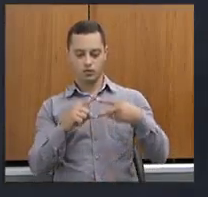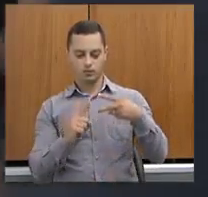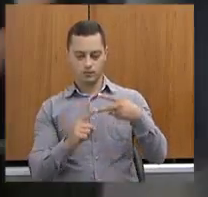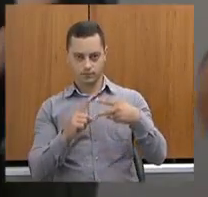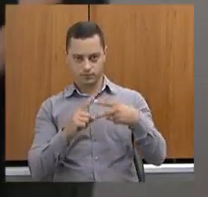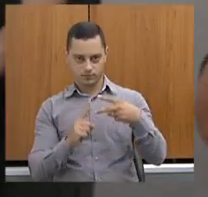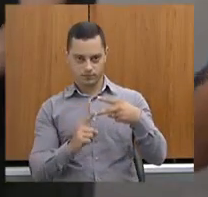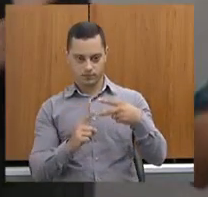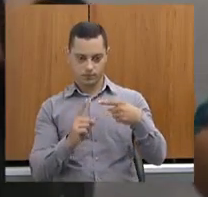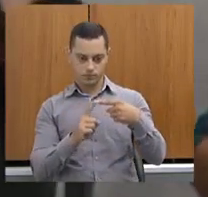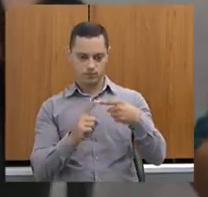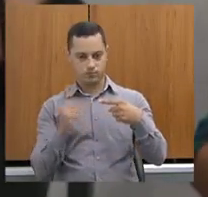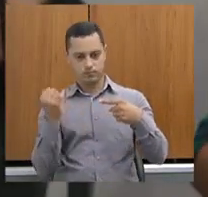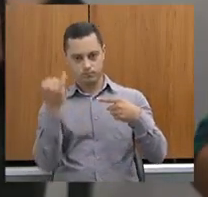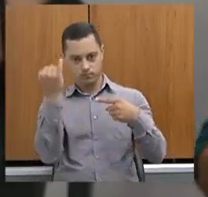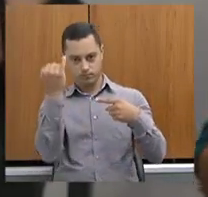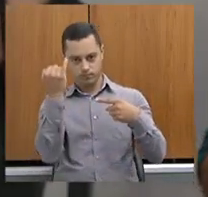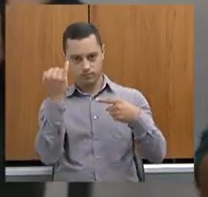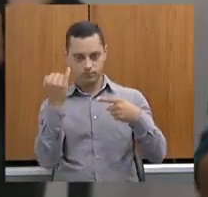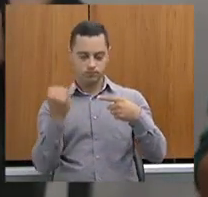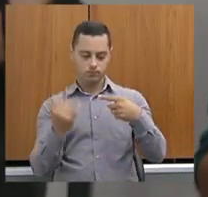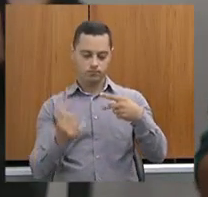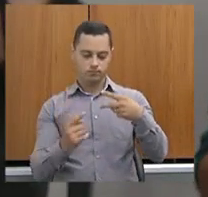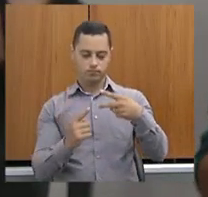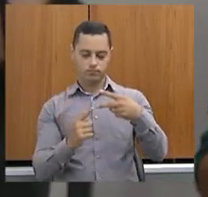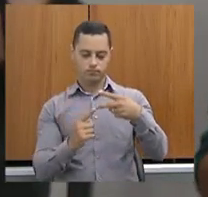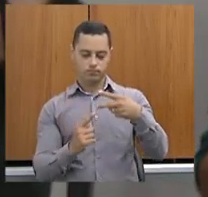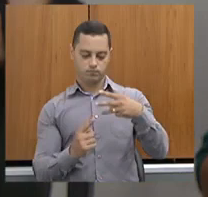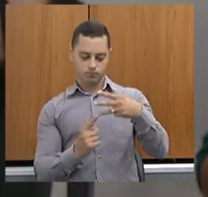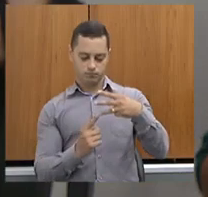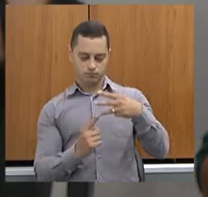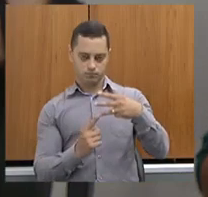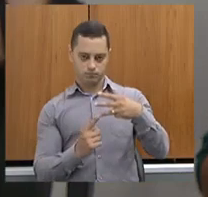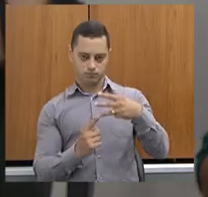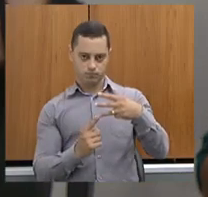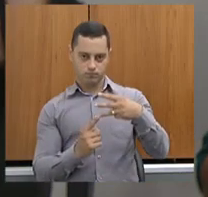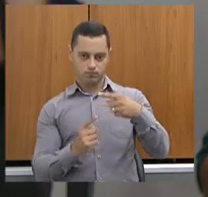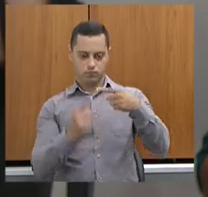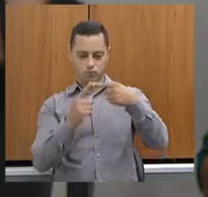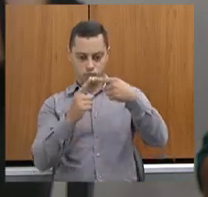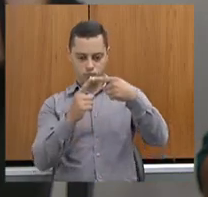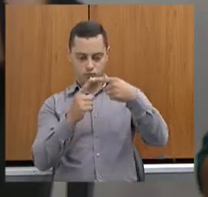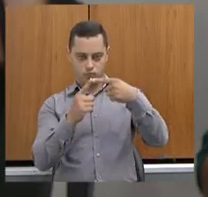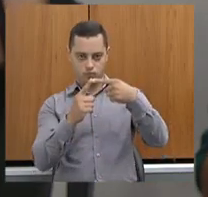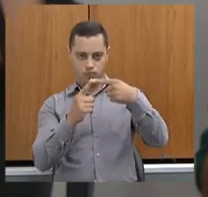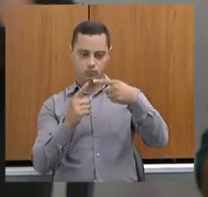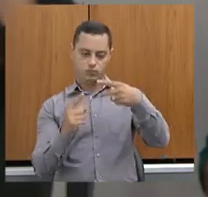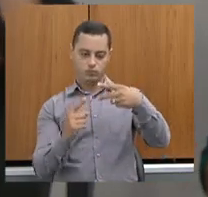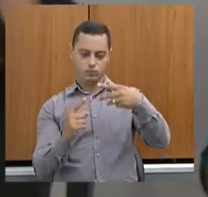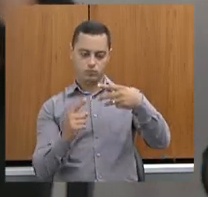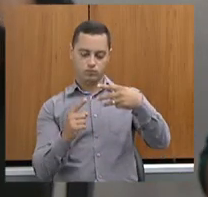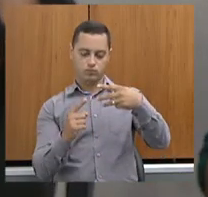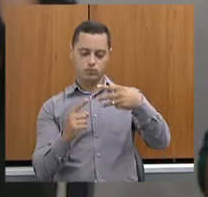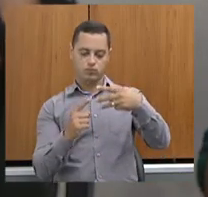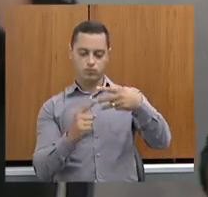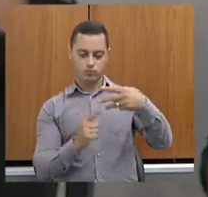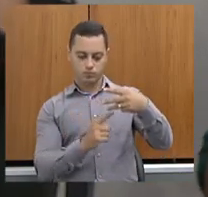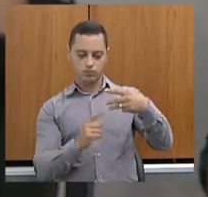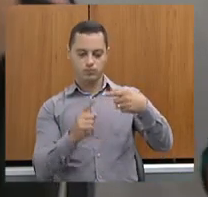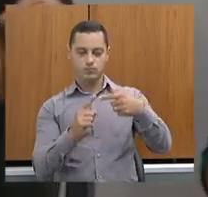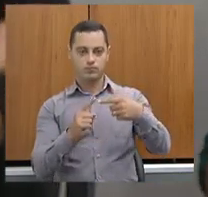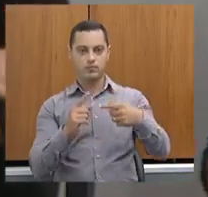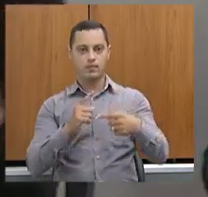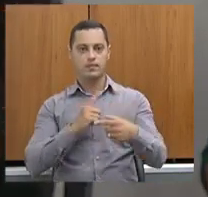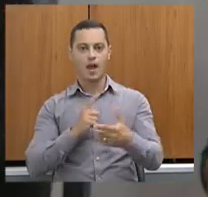uma pontual e duas que engloba toda a instituição de cobranças estão